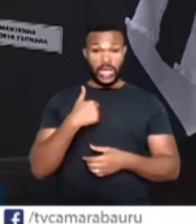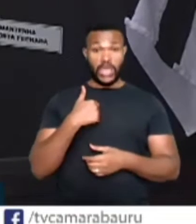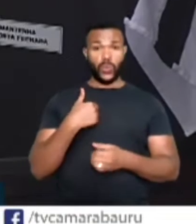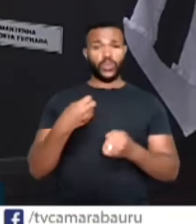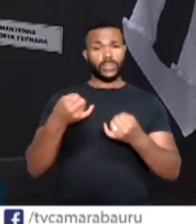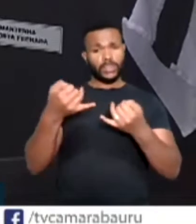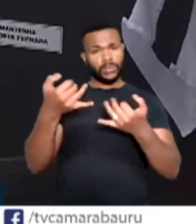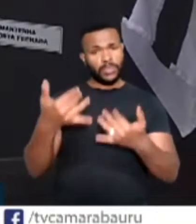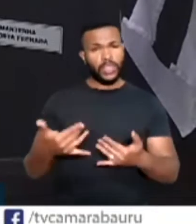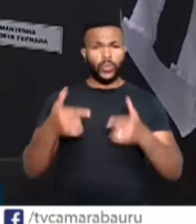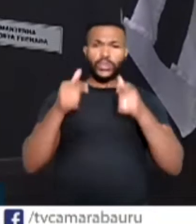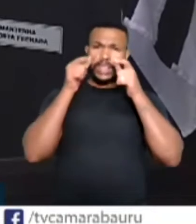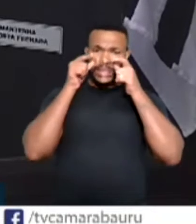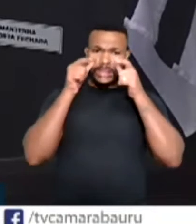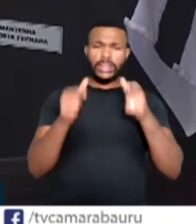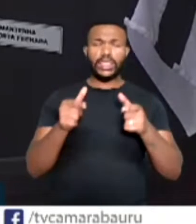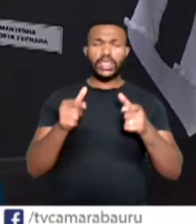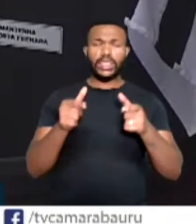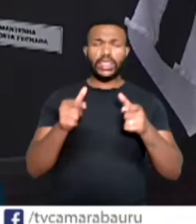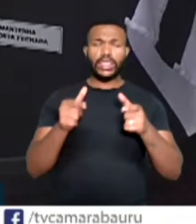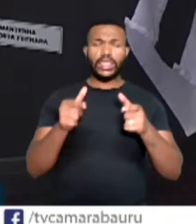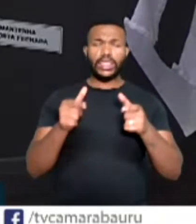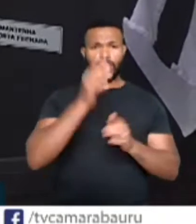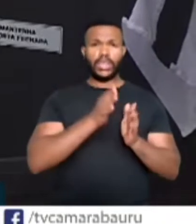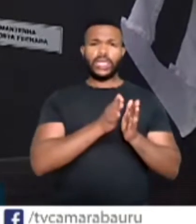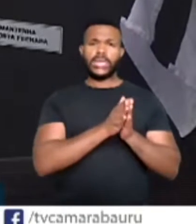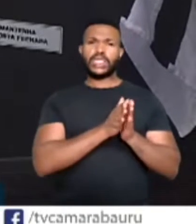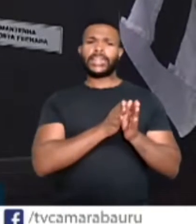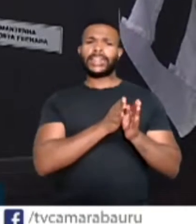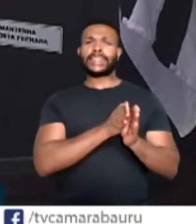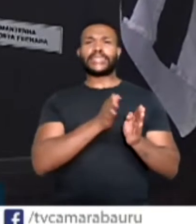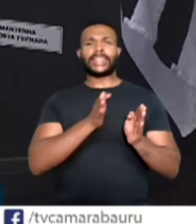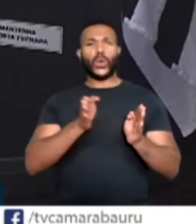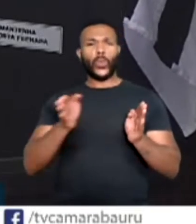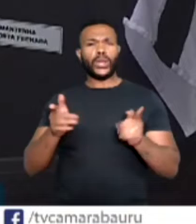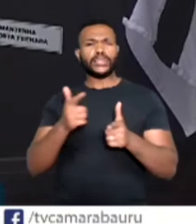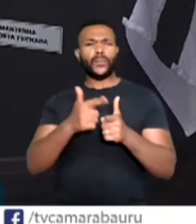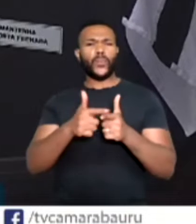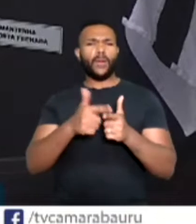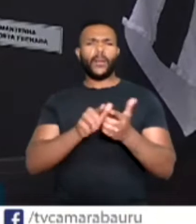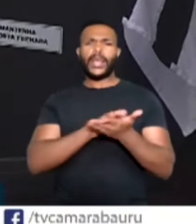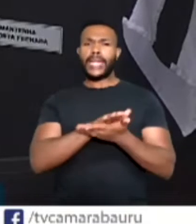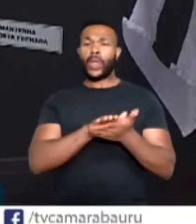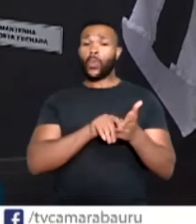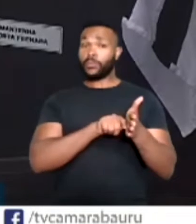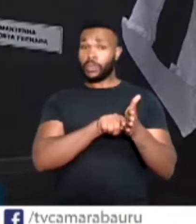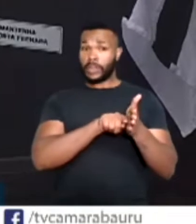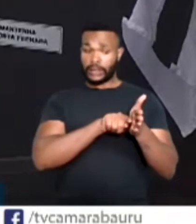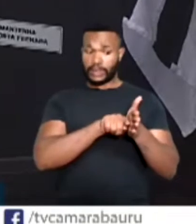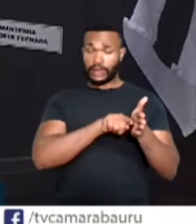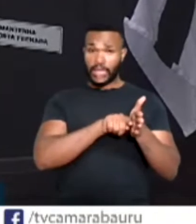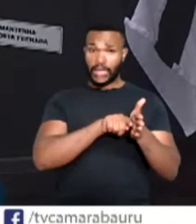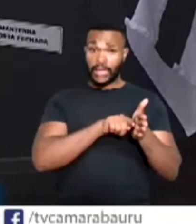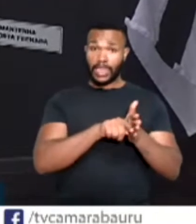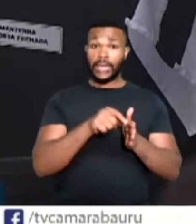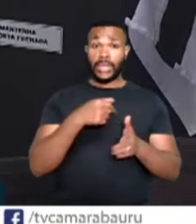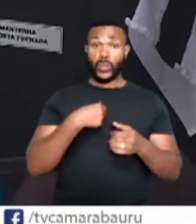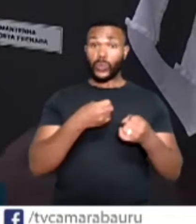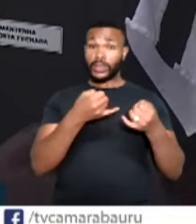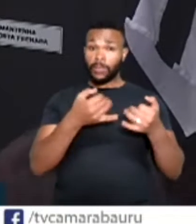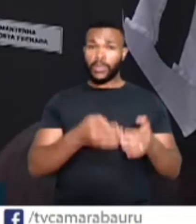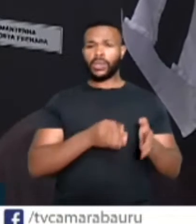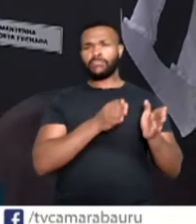interessante que tenha primeiro uma sequência natural, e eu não tenho problema nenhum de apurar, eu digo o seguinte, que tem muita sequência natural para ser